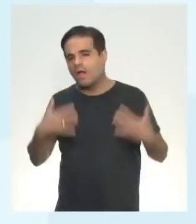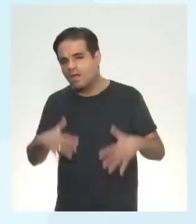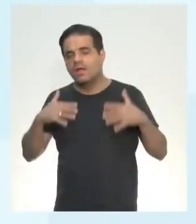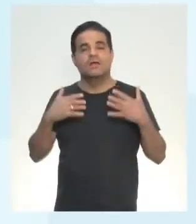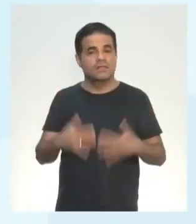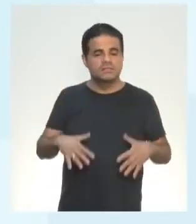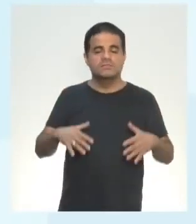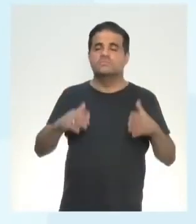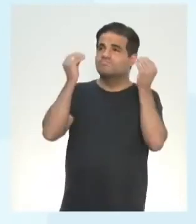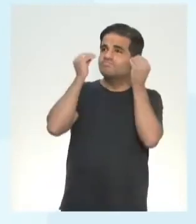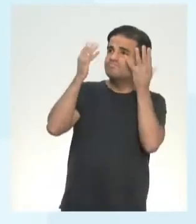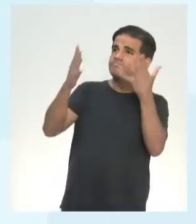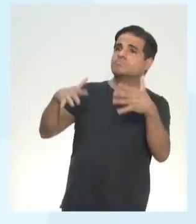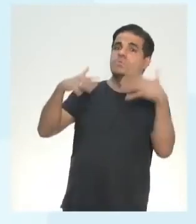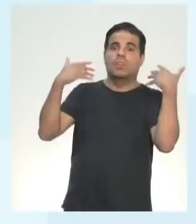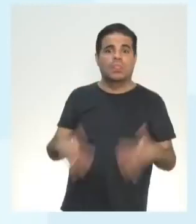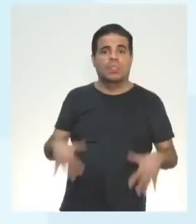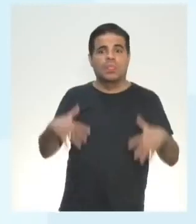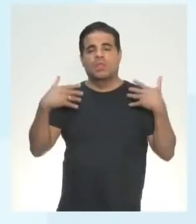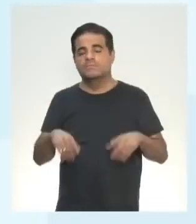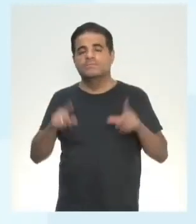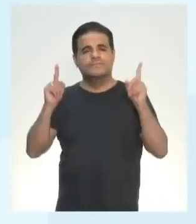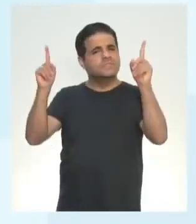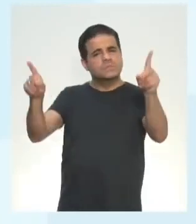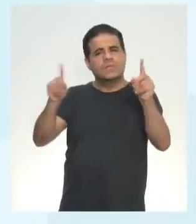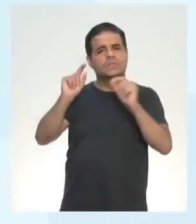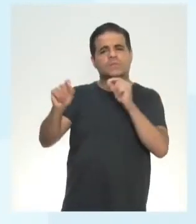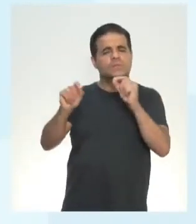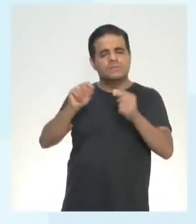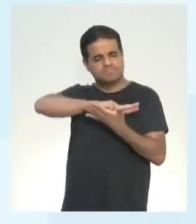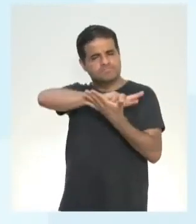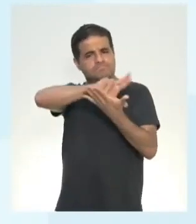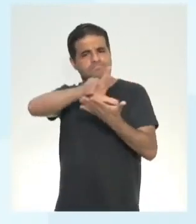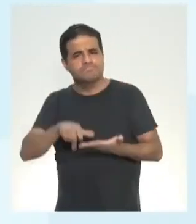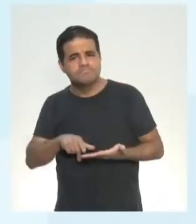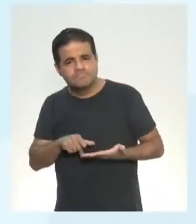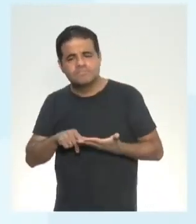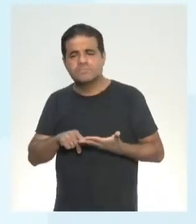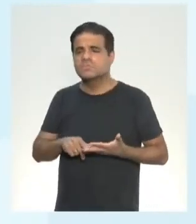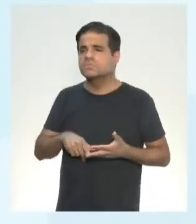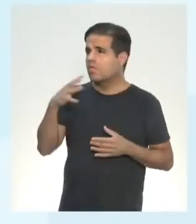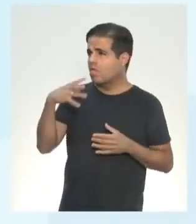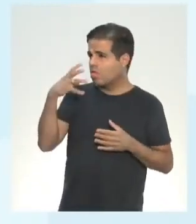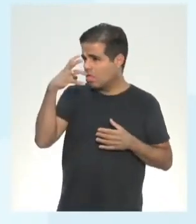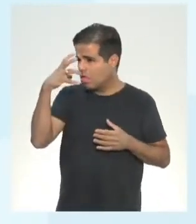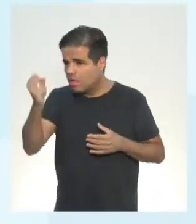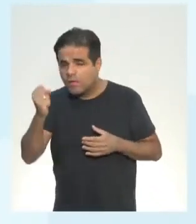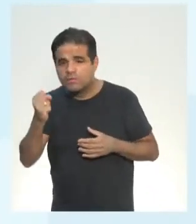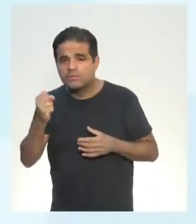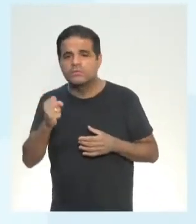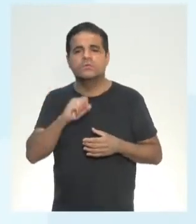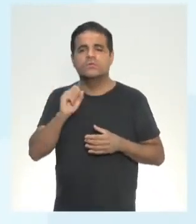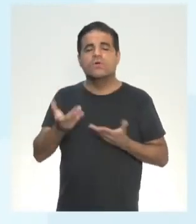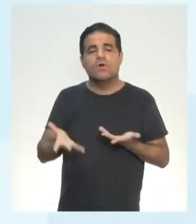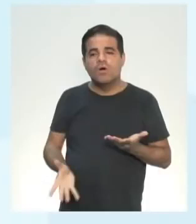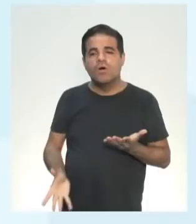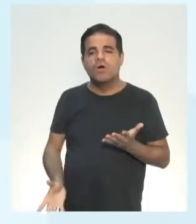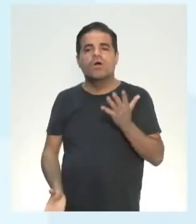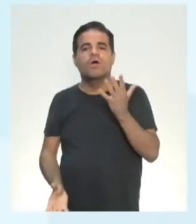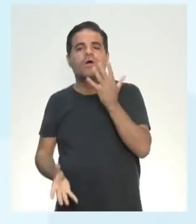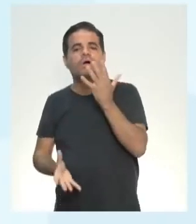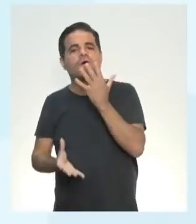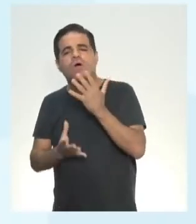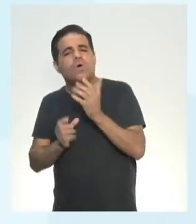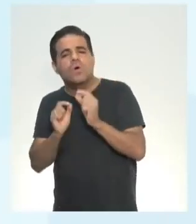é aí um retrato desesperado. Esse quadro, ele tem características românticas ou realistas? O que seria o